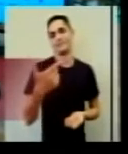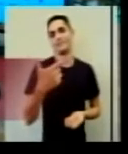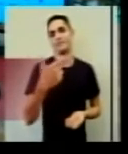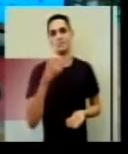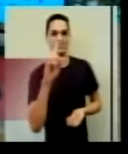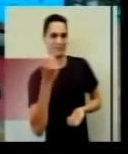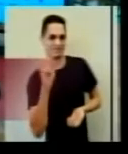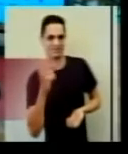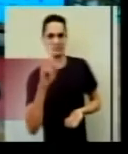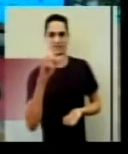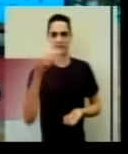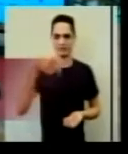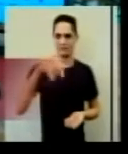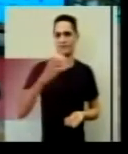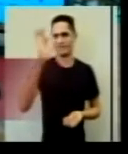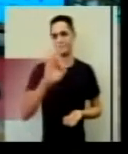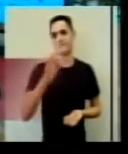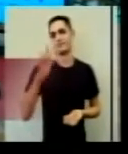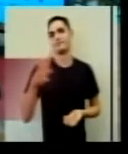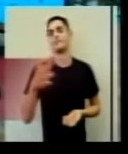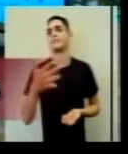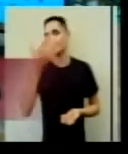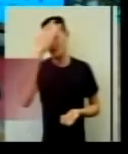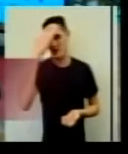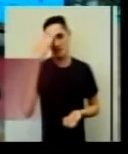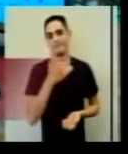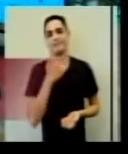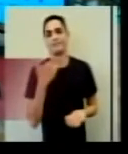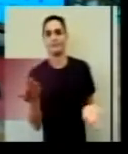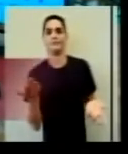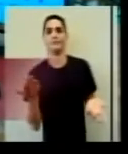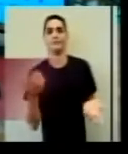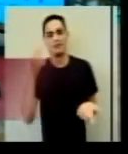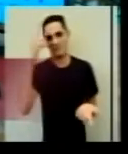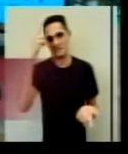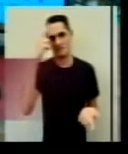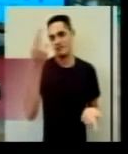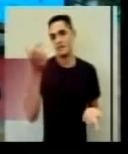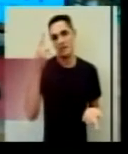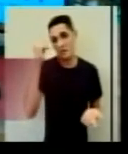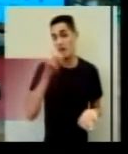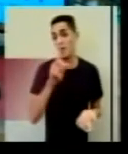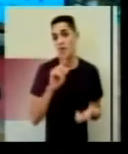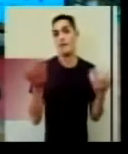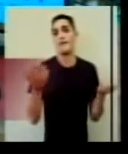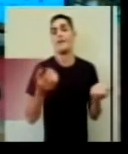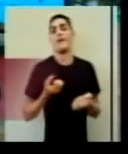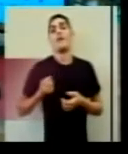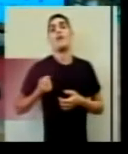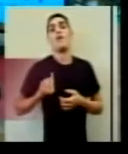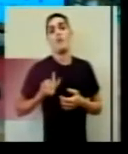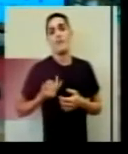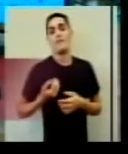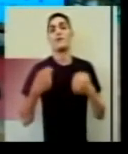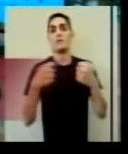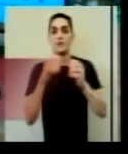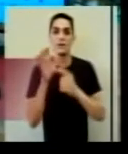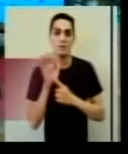25, 30, 18, 17. Essa é a normalidade,